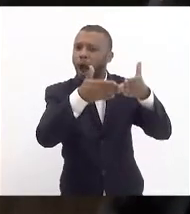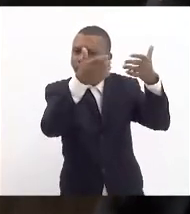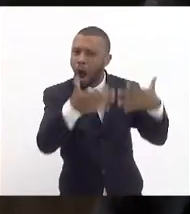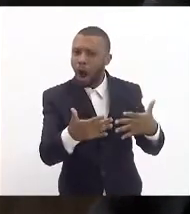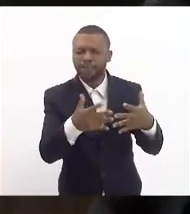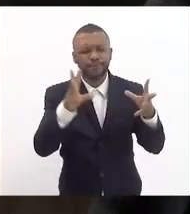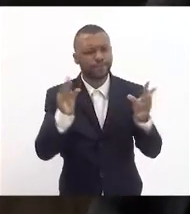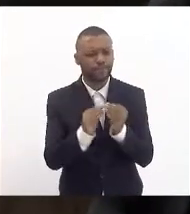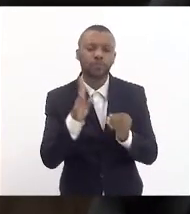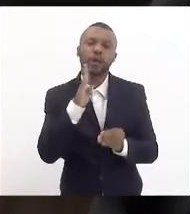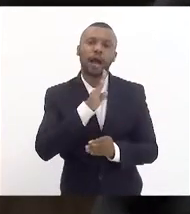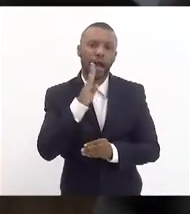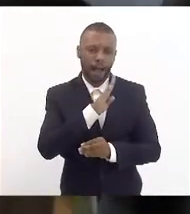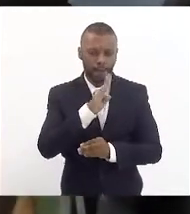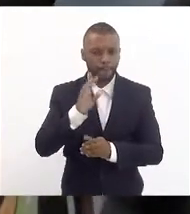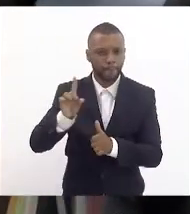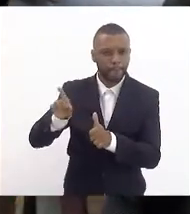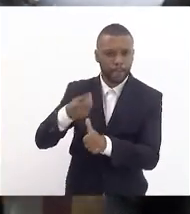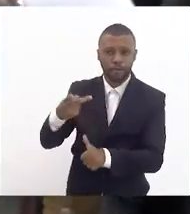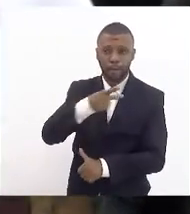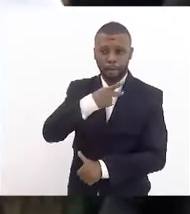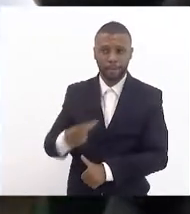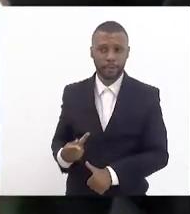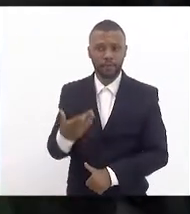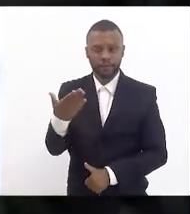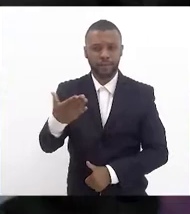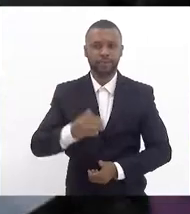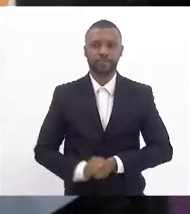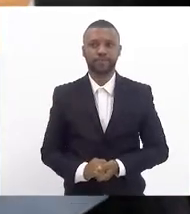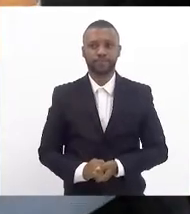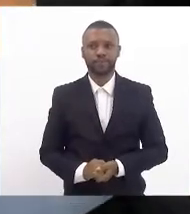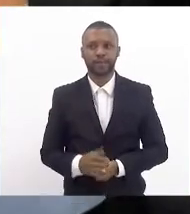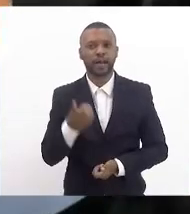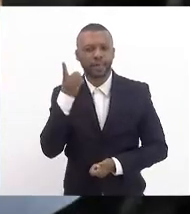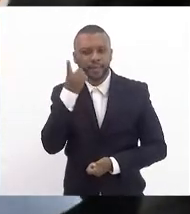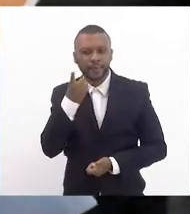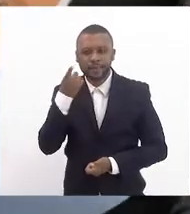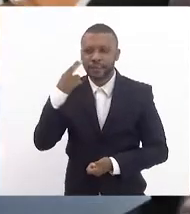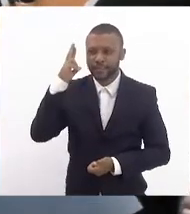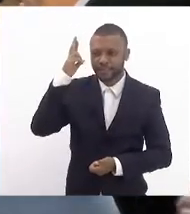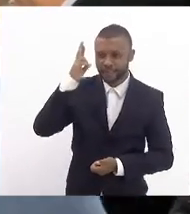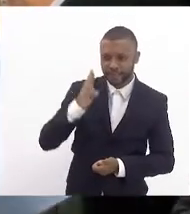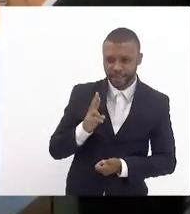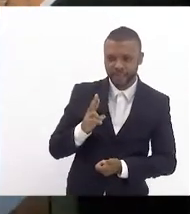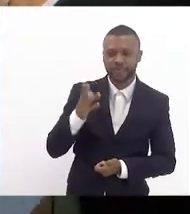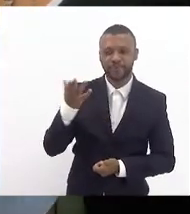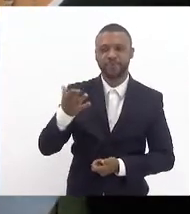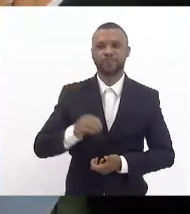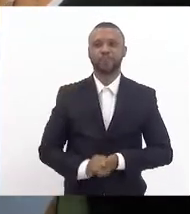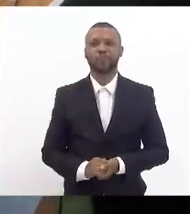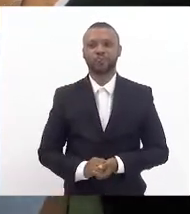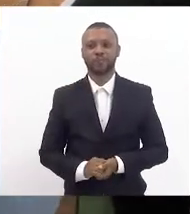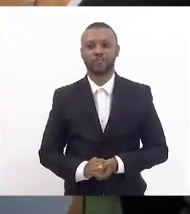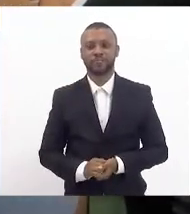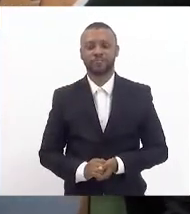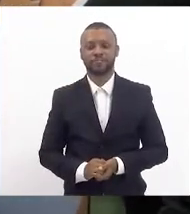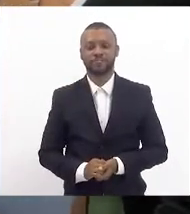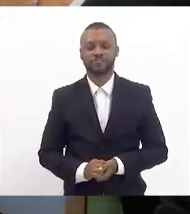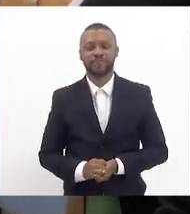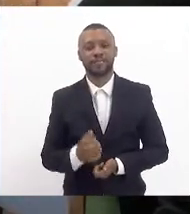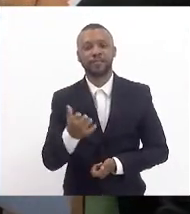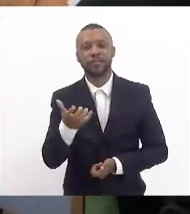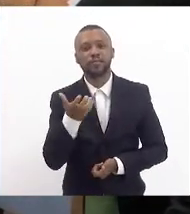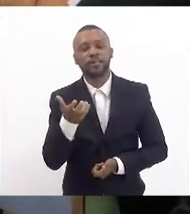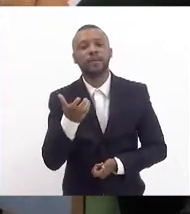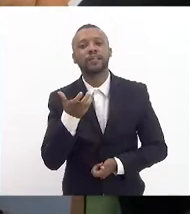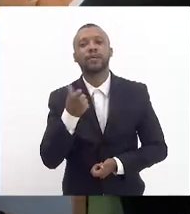Primeiro, presidente André Siciliano, deputada Renata Souza, dizer que eu queria